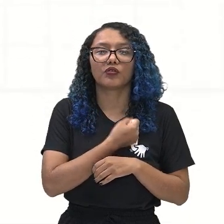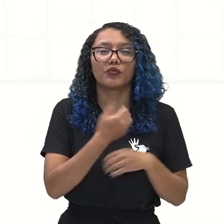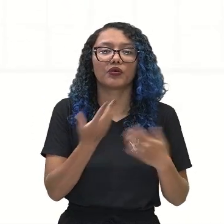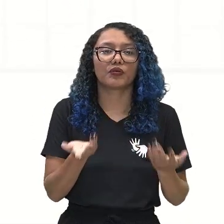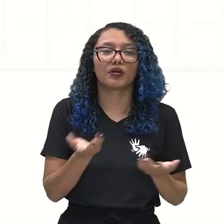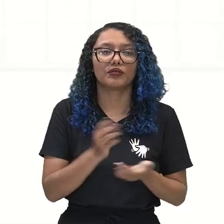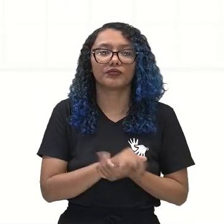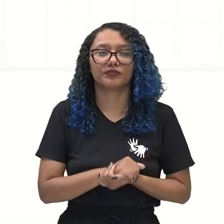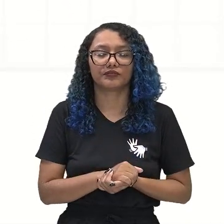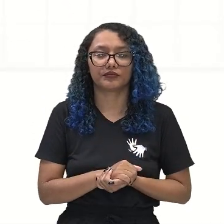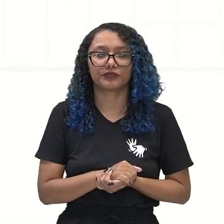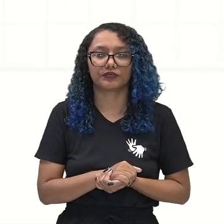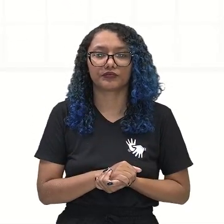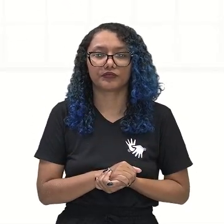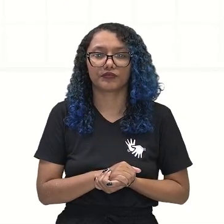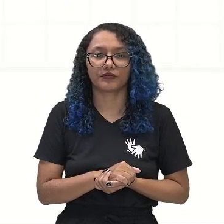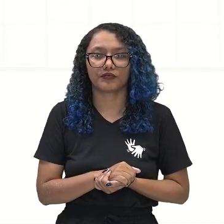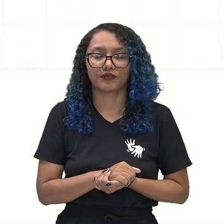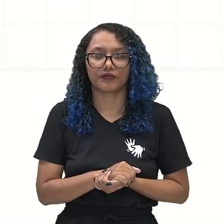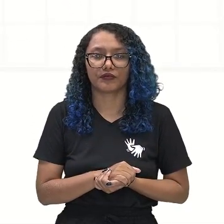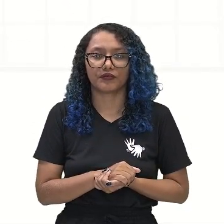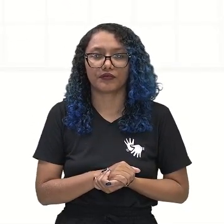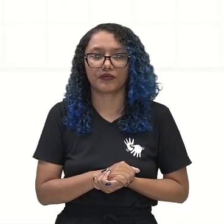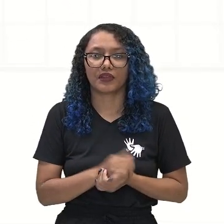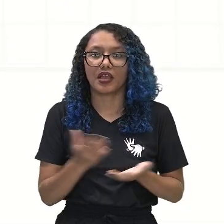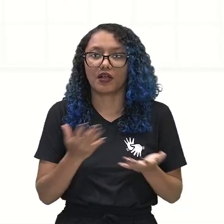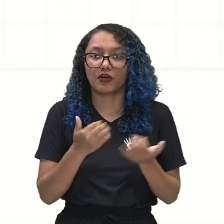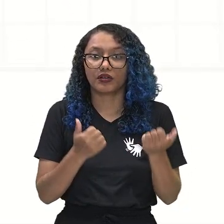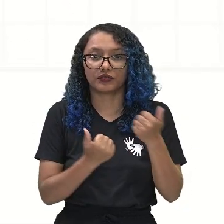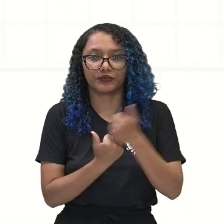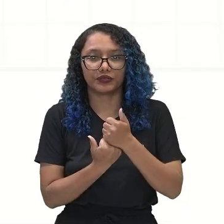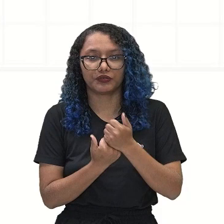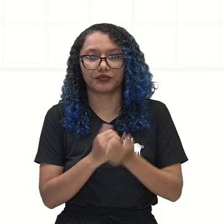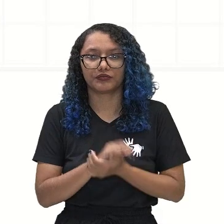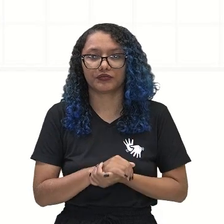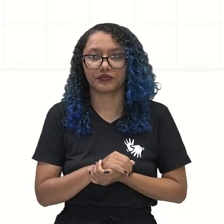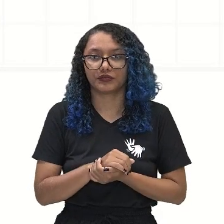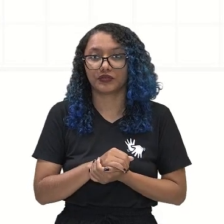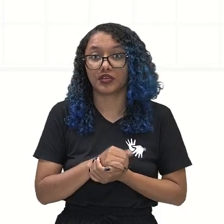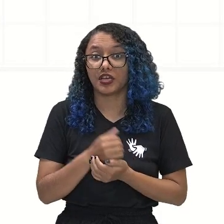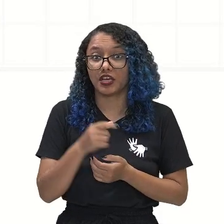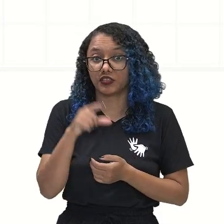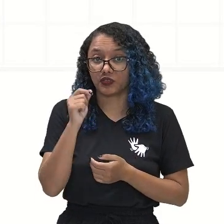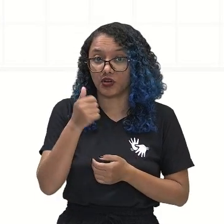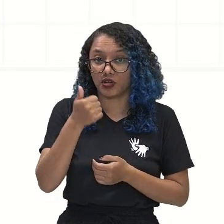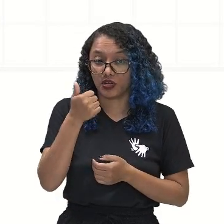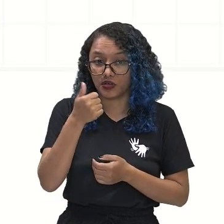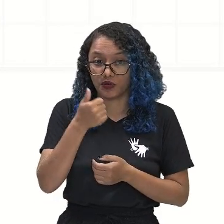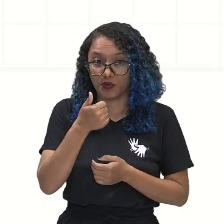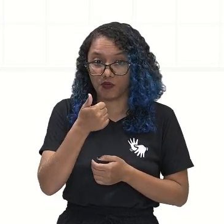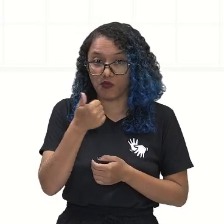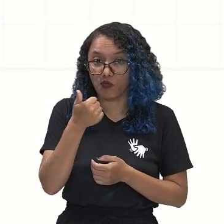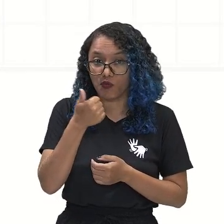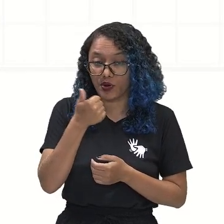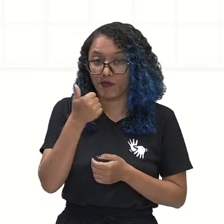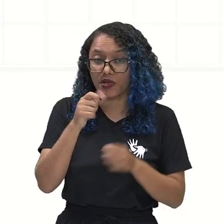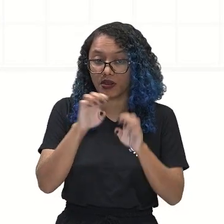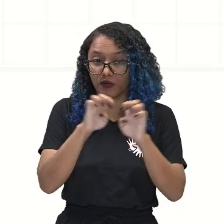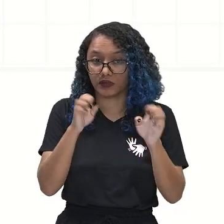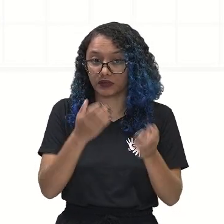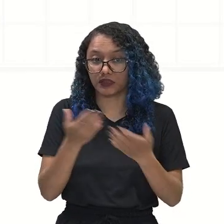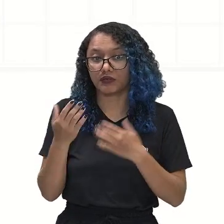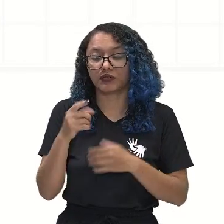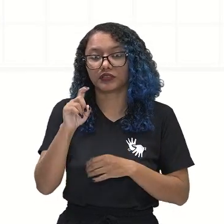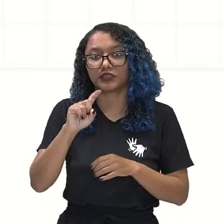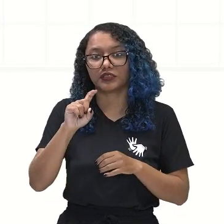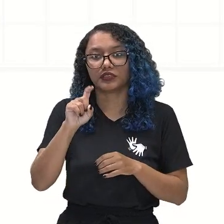né, descobrir um, nós temos a substituição. Escolhe uma das equações, eu vou pegar a primeira, ó, que x mais y é